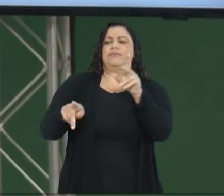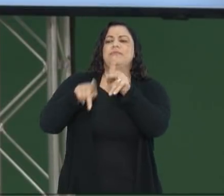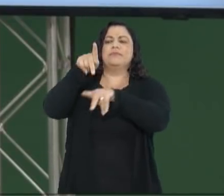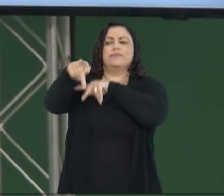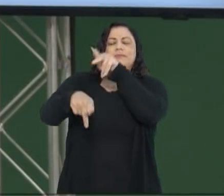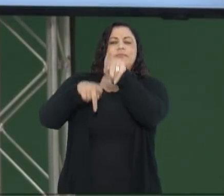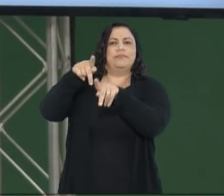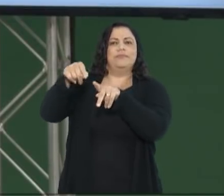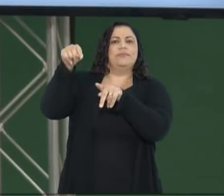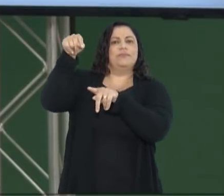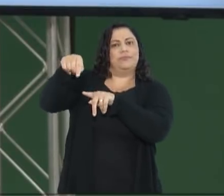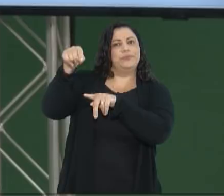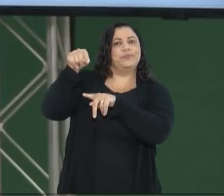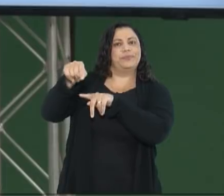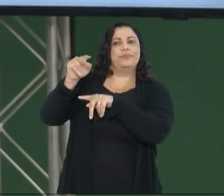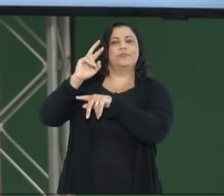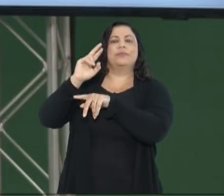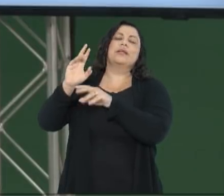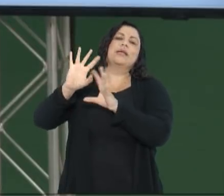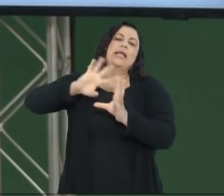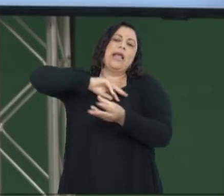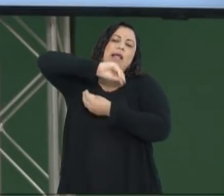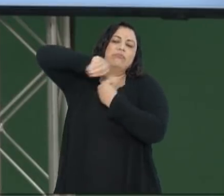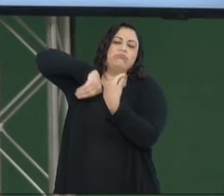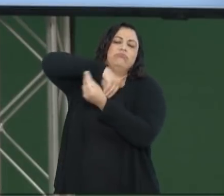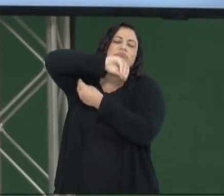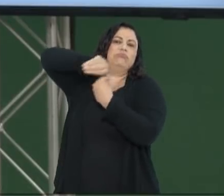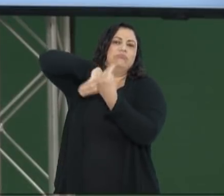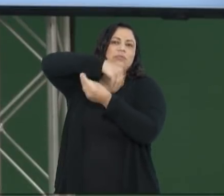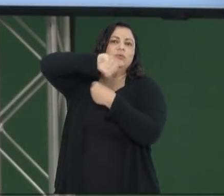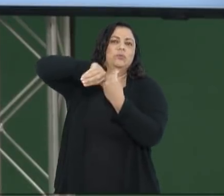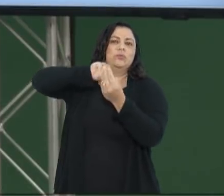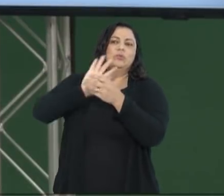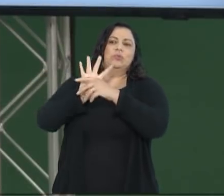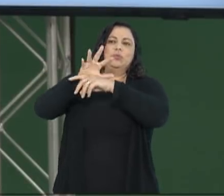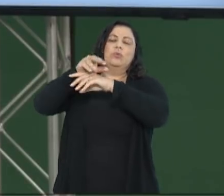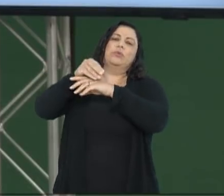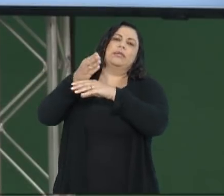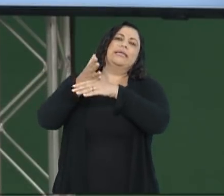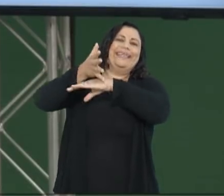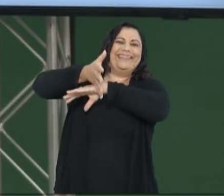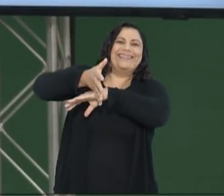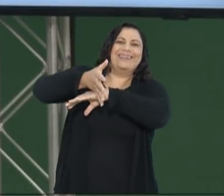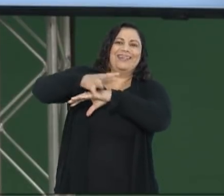povos hoje, que são resultado dessa influência histórica ali, né?